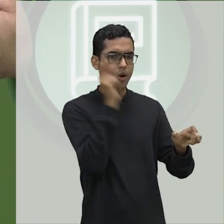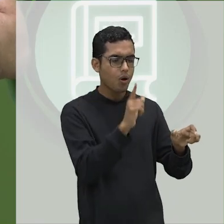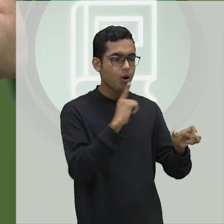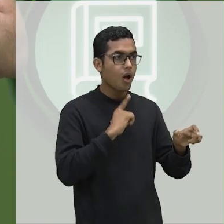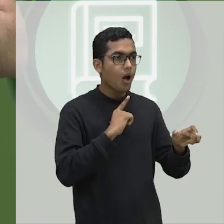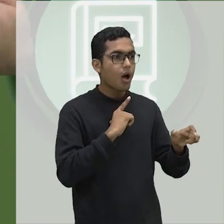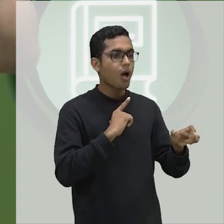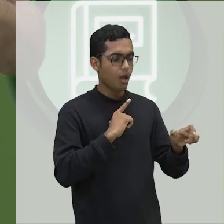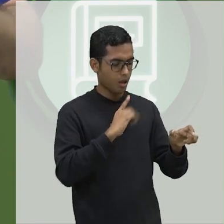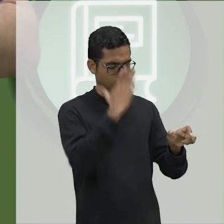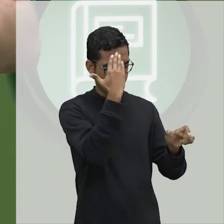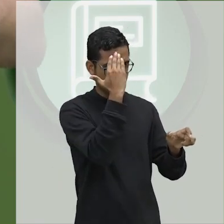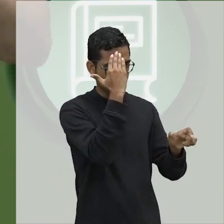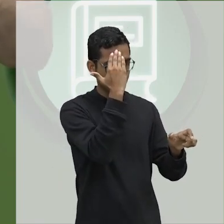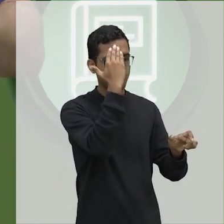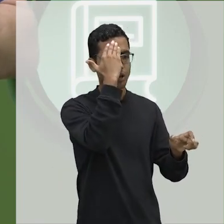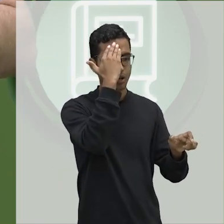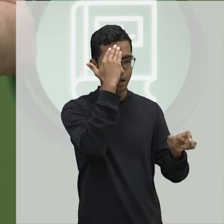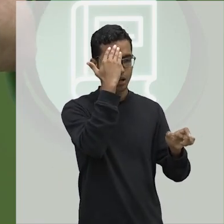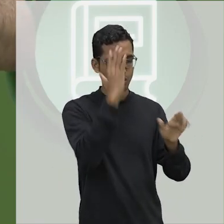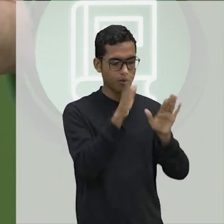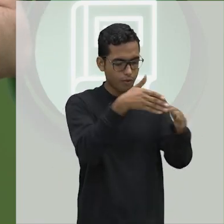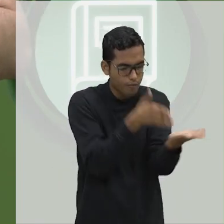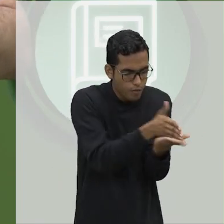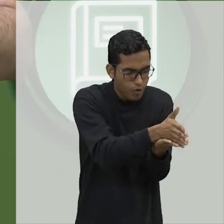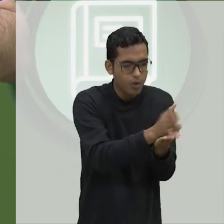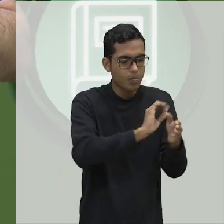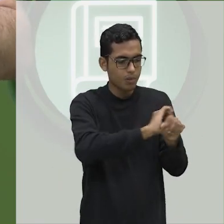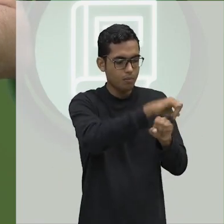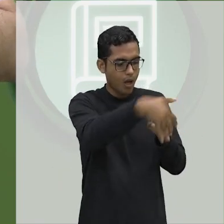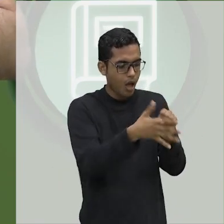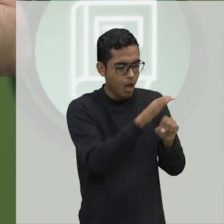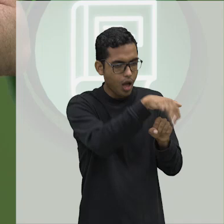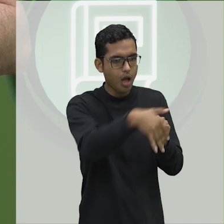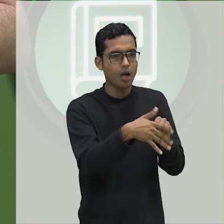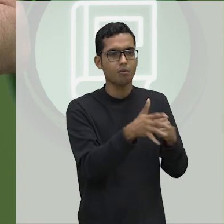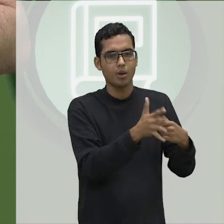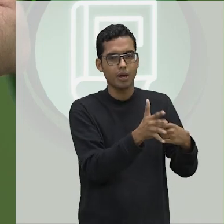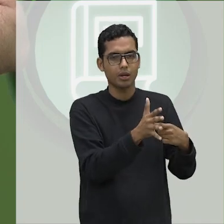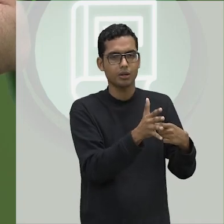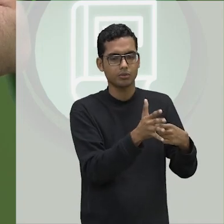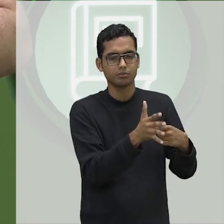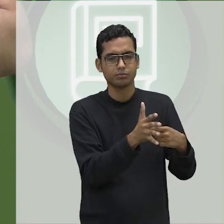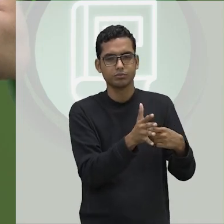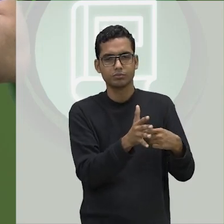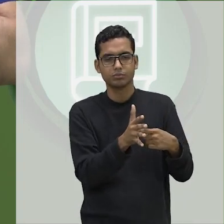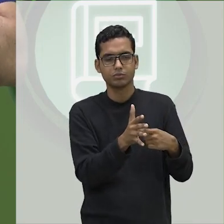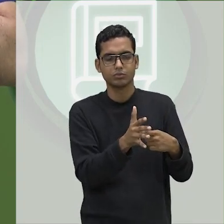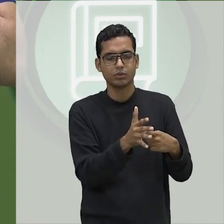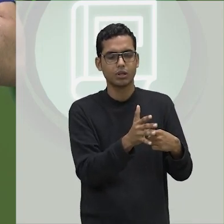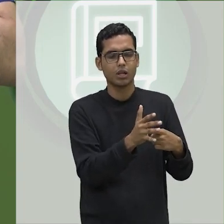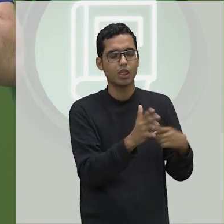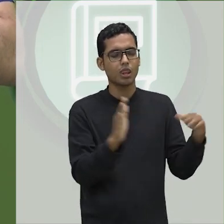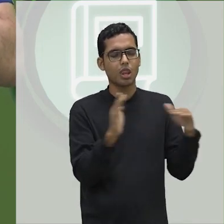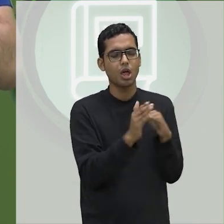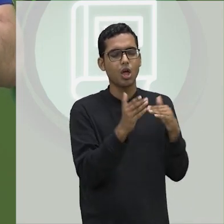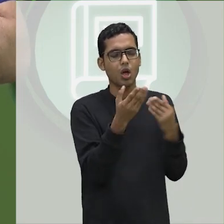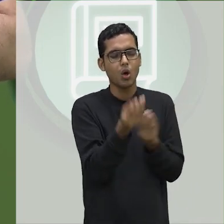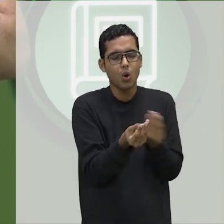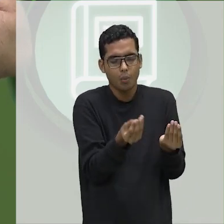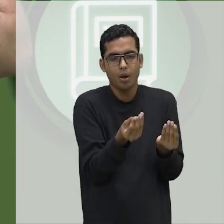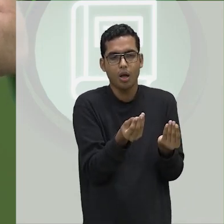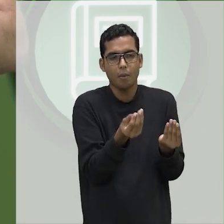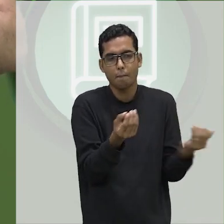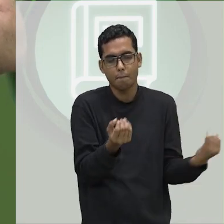determinista para a mecânica quântica, ou seja, até que ponto esse determinismo ele é fundamental para as teorias físicas,